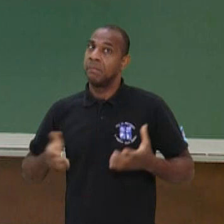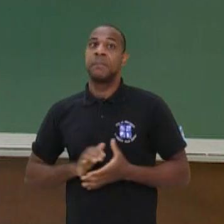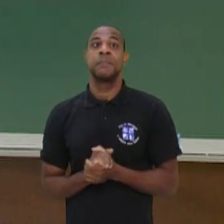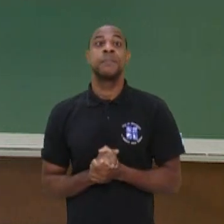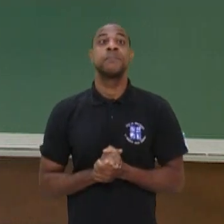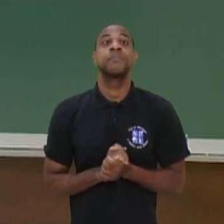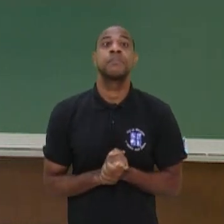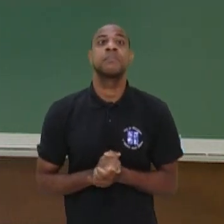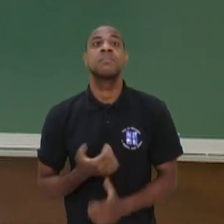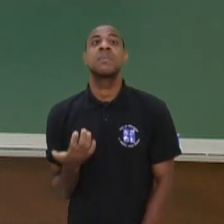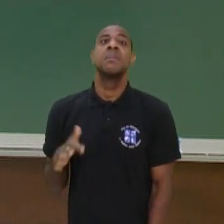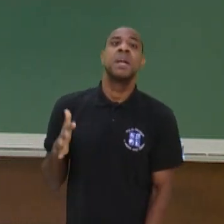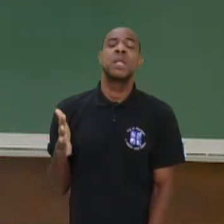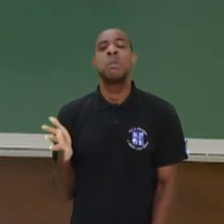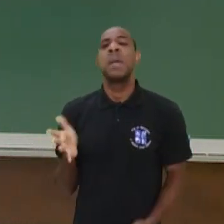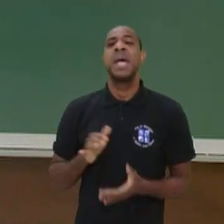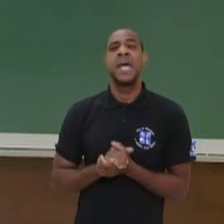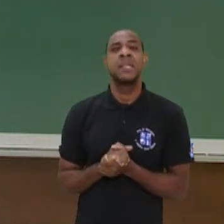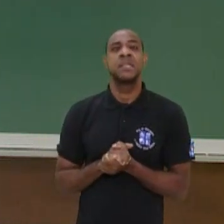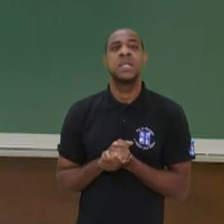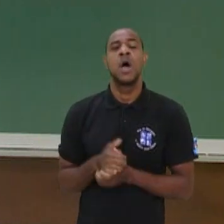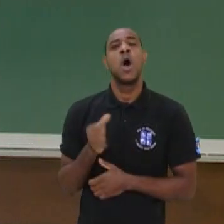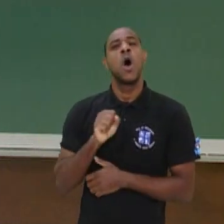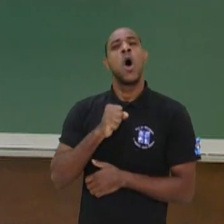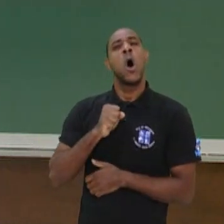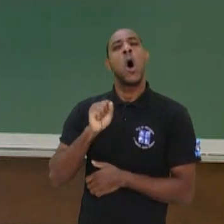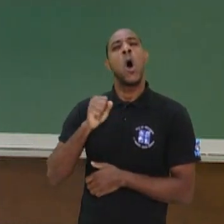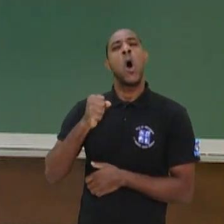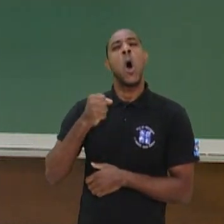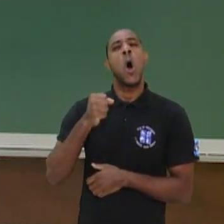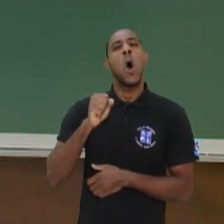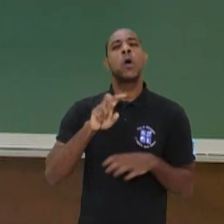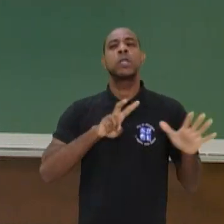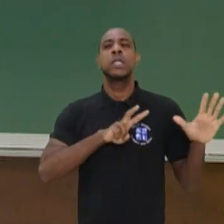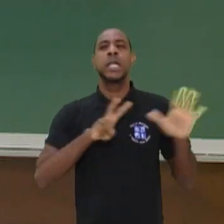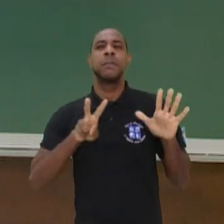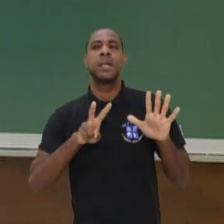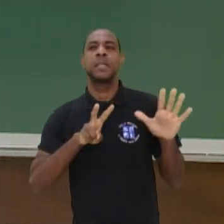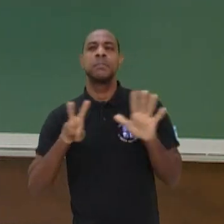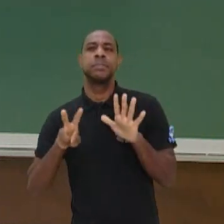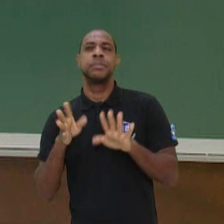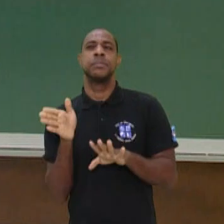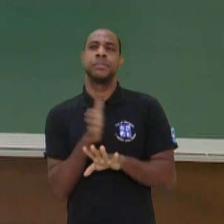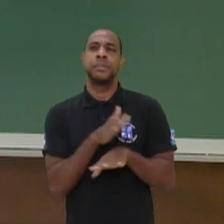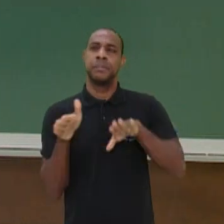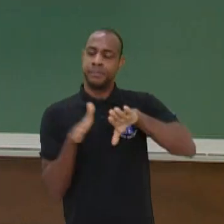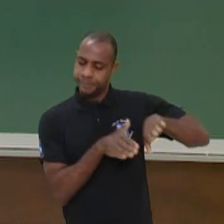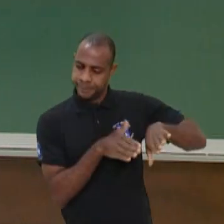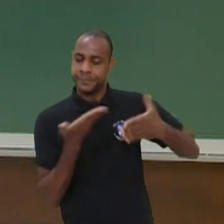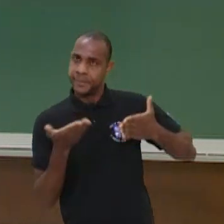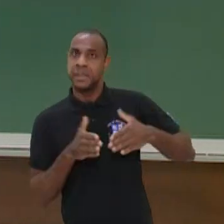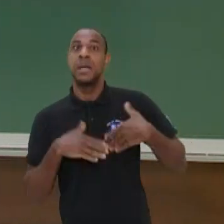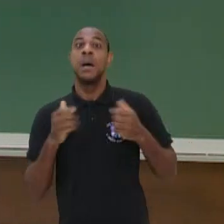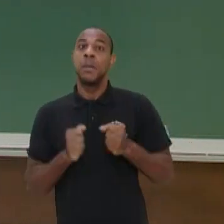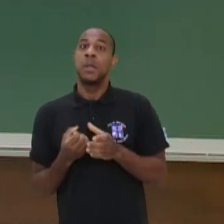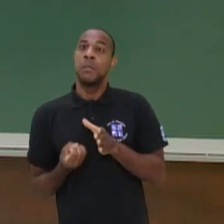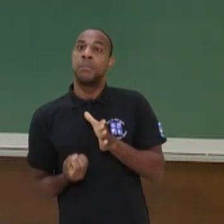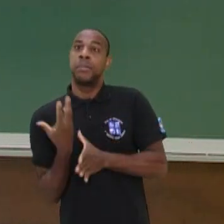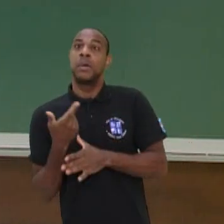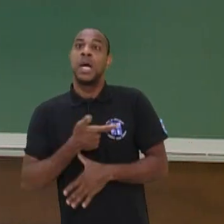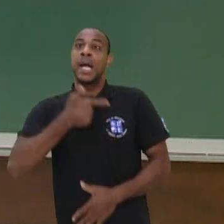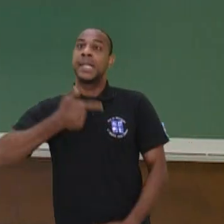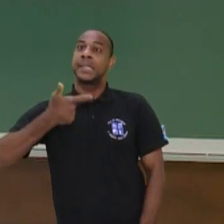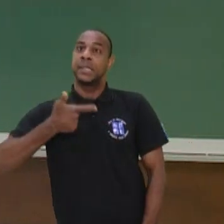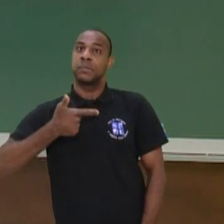Mais ou menos até umas 8 semanas depois da manifestação primária, pode vir a manifestação secundária,